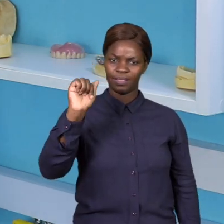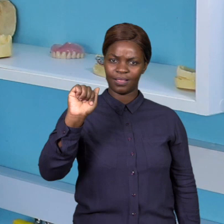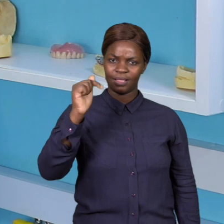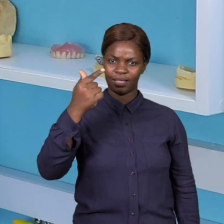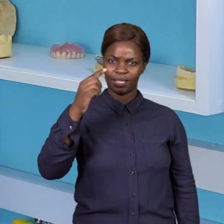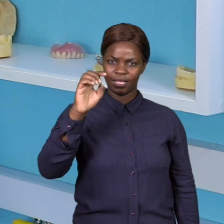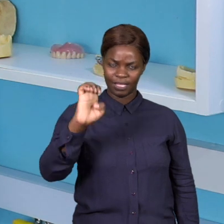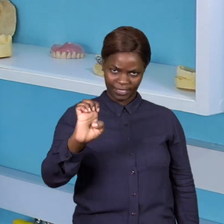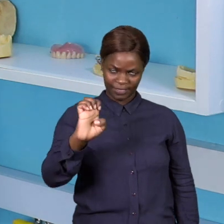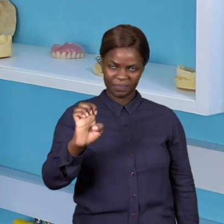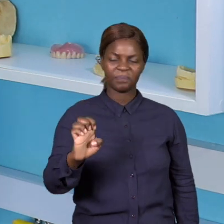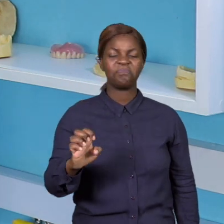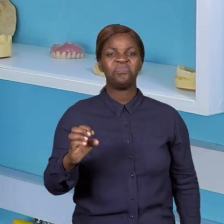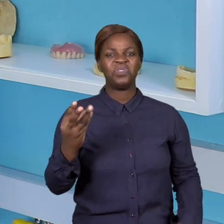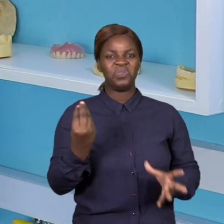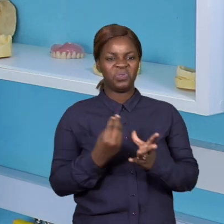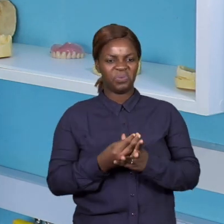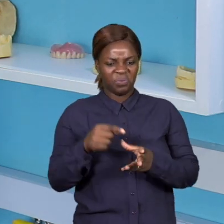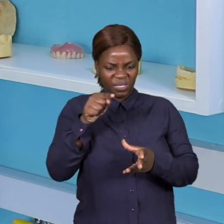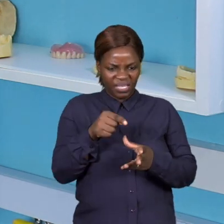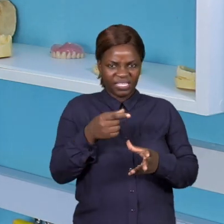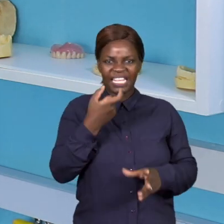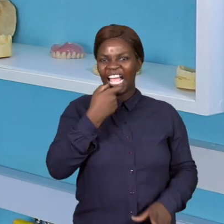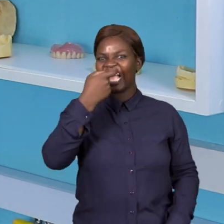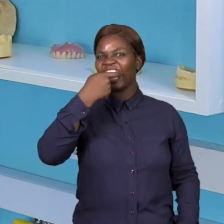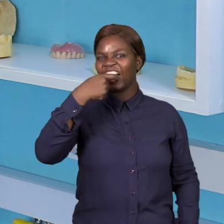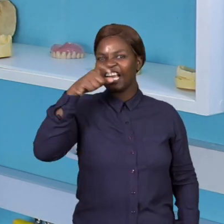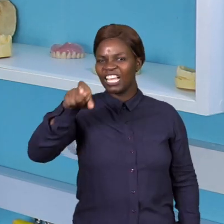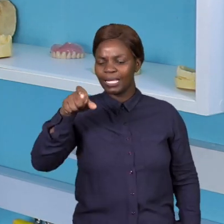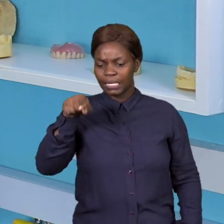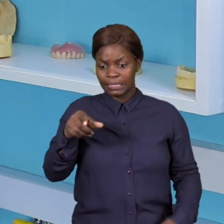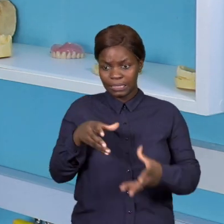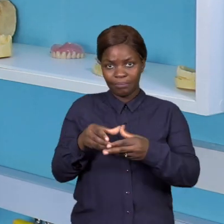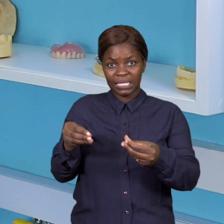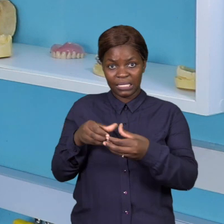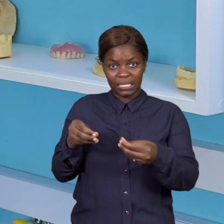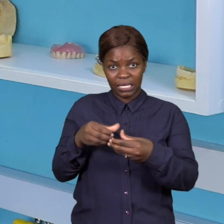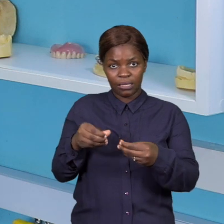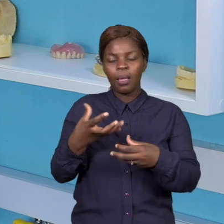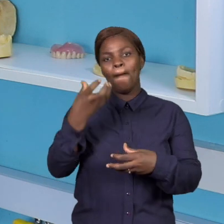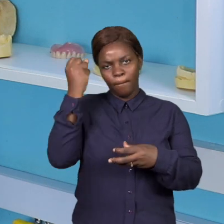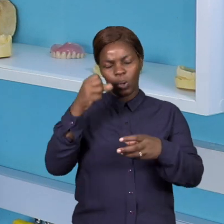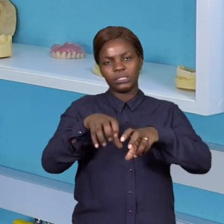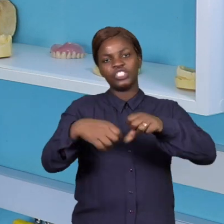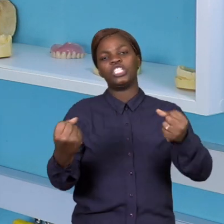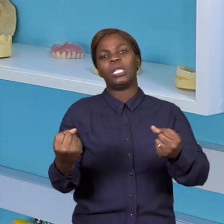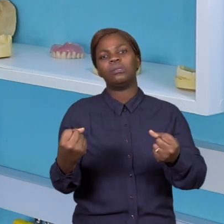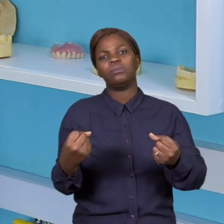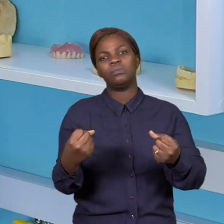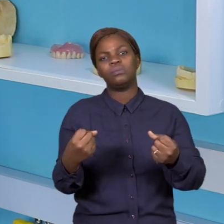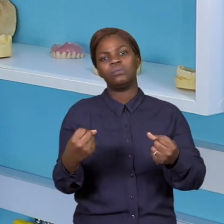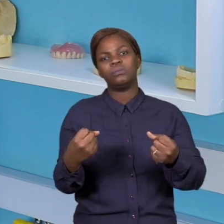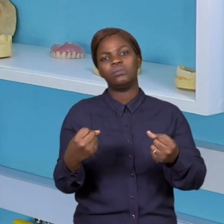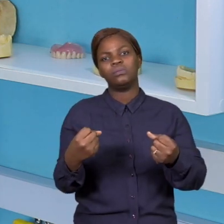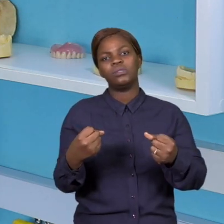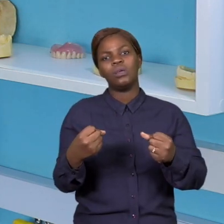resinas, que nesse caso seriam as placas, o que vamos fazer é raspar ligeiramente e a longo prazo o que